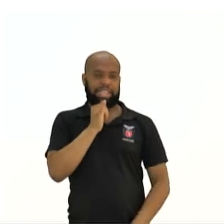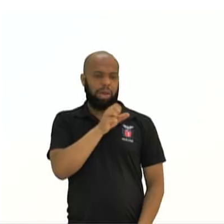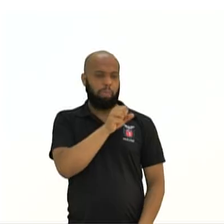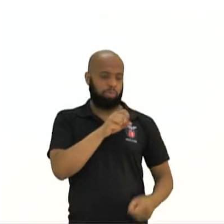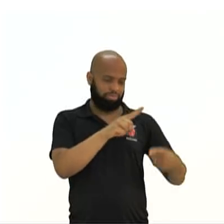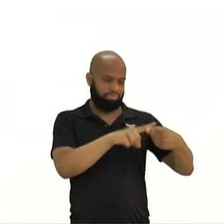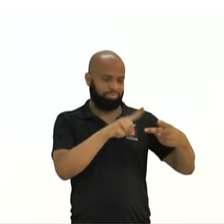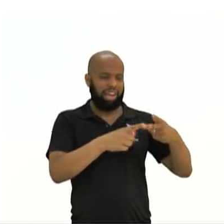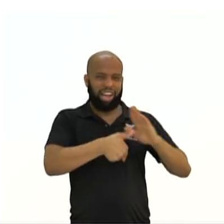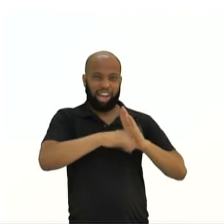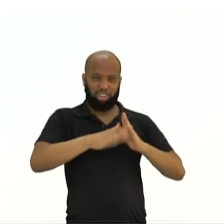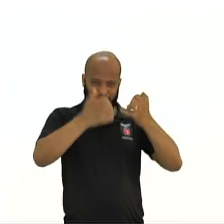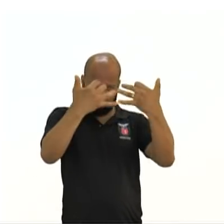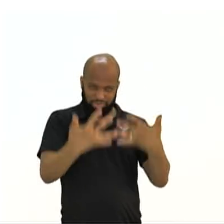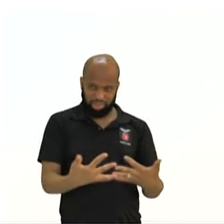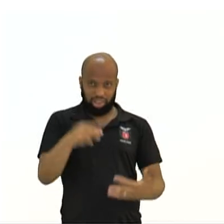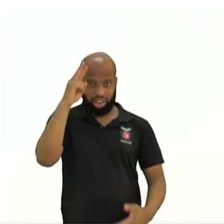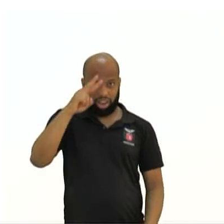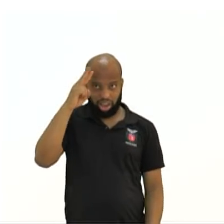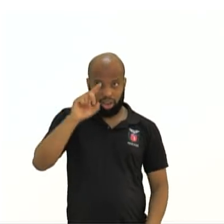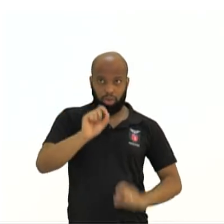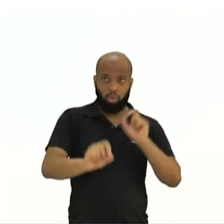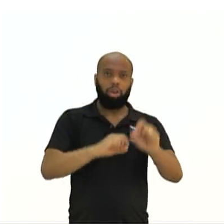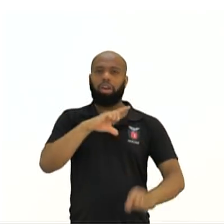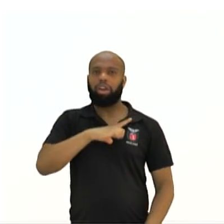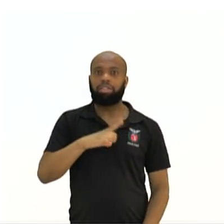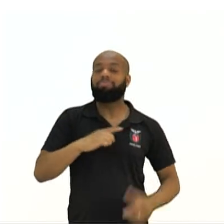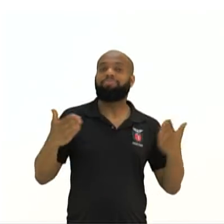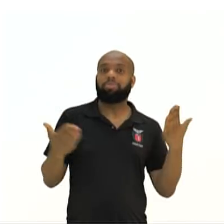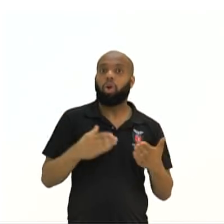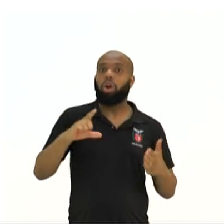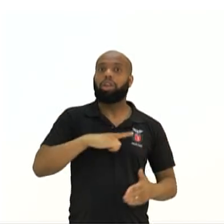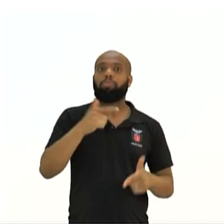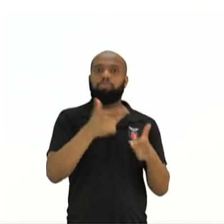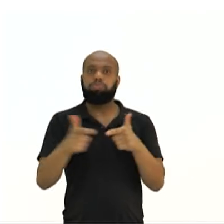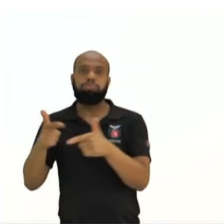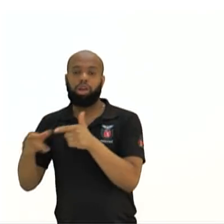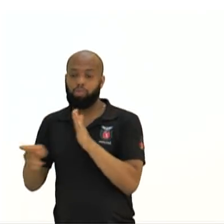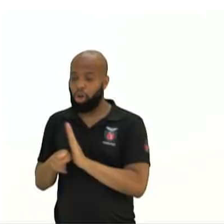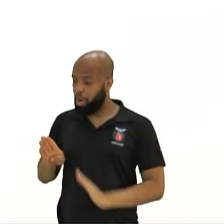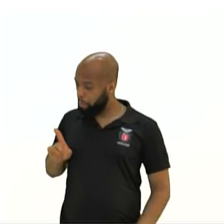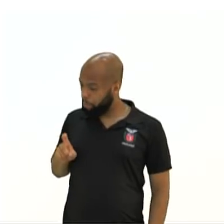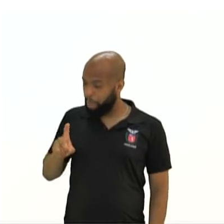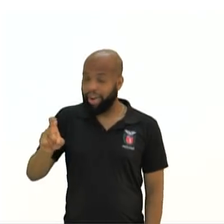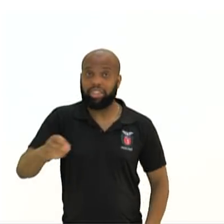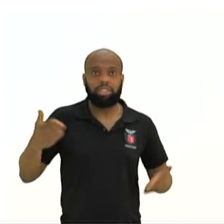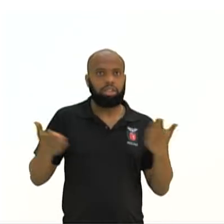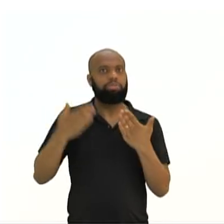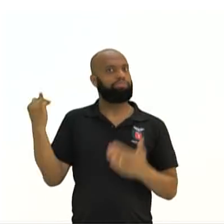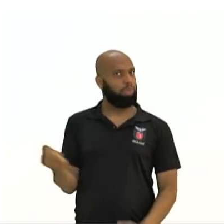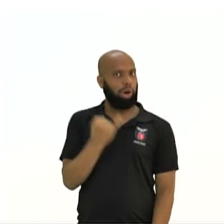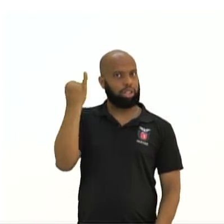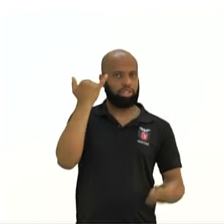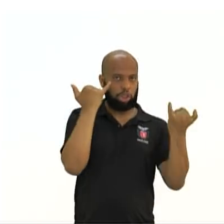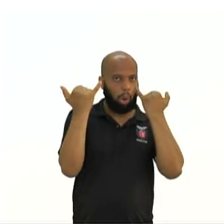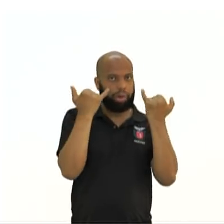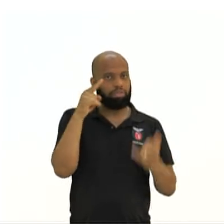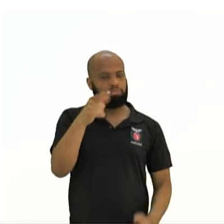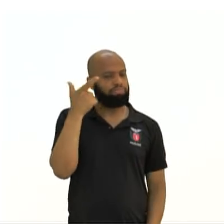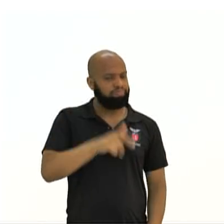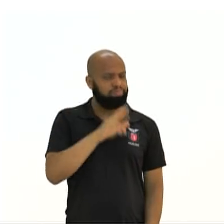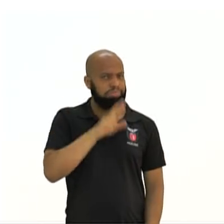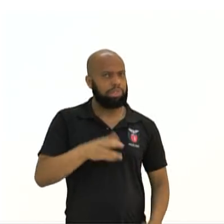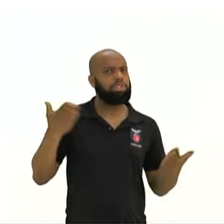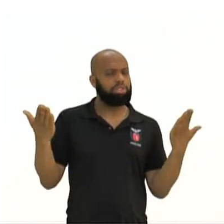sífilis e a gonorreia, que a gente acabou de relembrar aqui, que são causadas por bactérias, esse é um dado importantíssimo para você